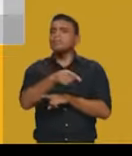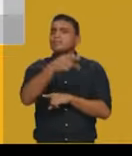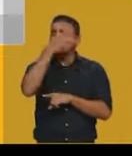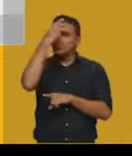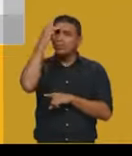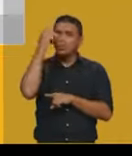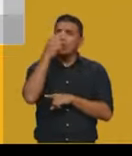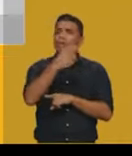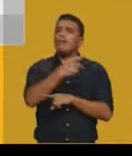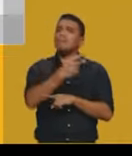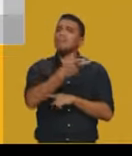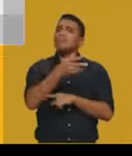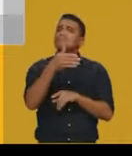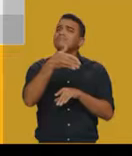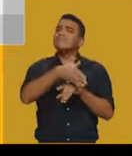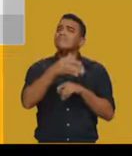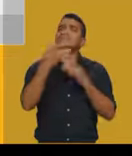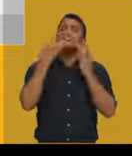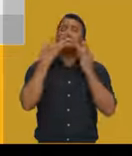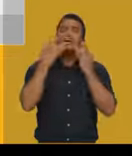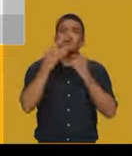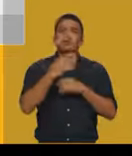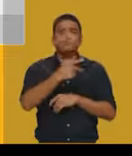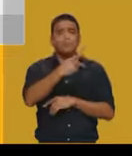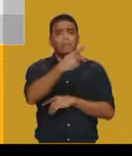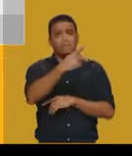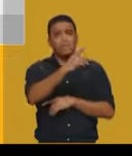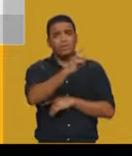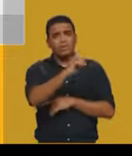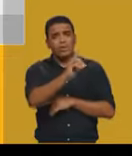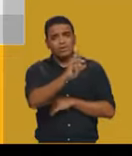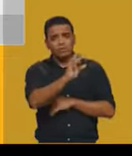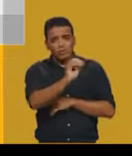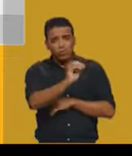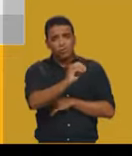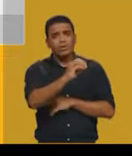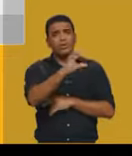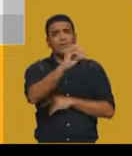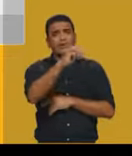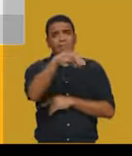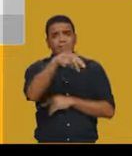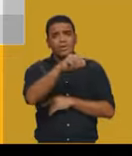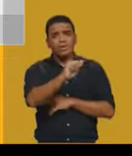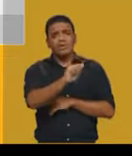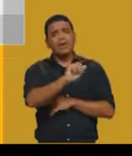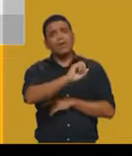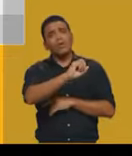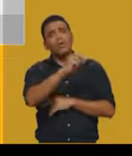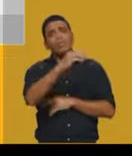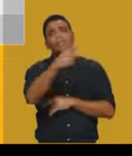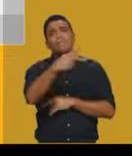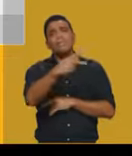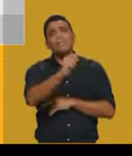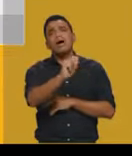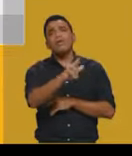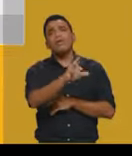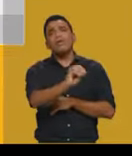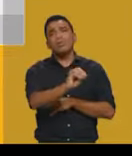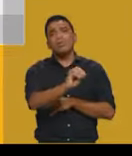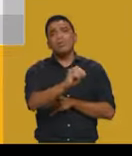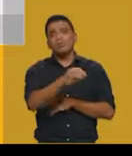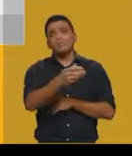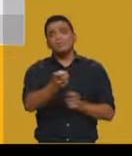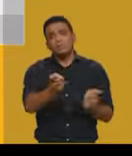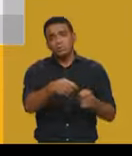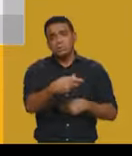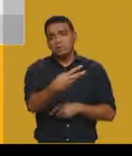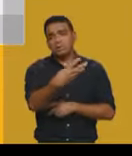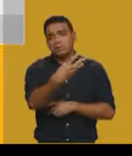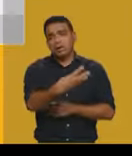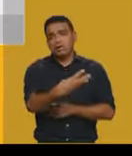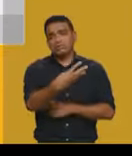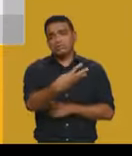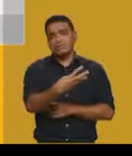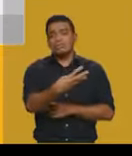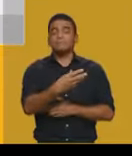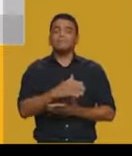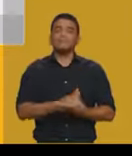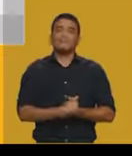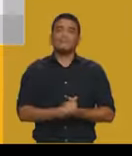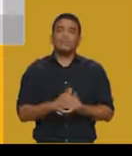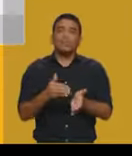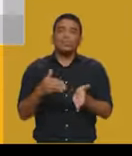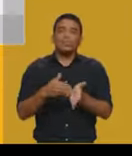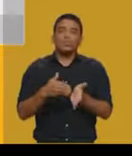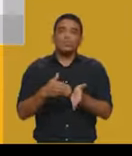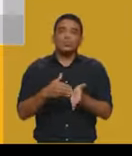Pedro, ou a Camila, ou o Paulo. É um desses 3, mais 3 possibilidades. E por último,